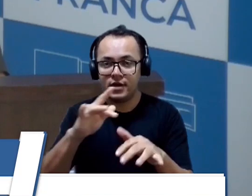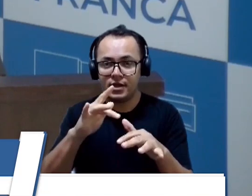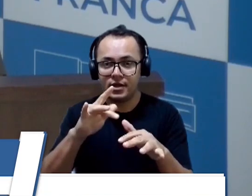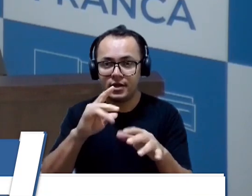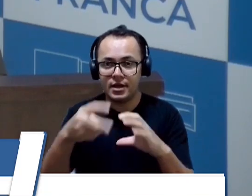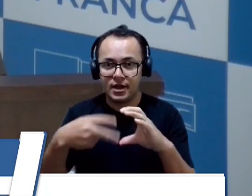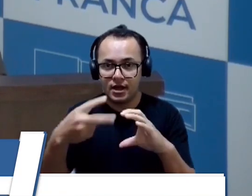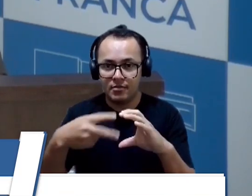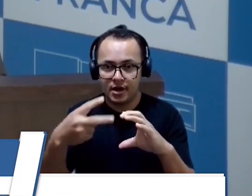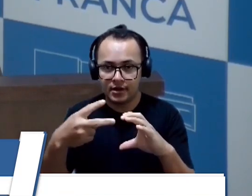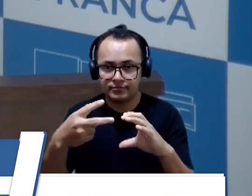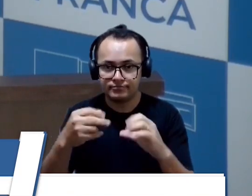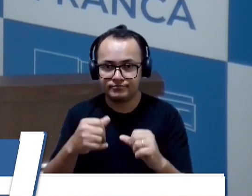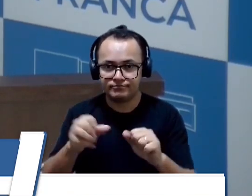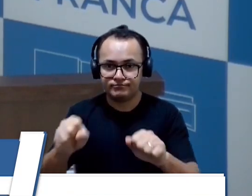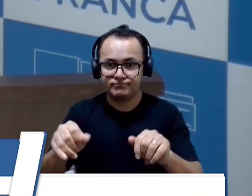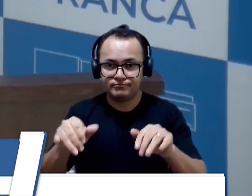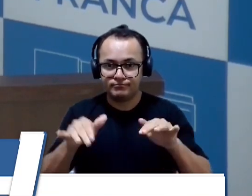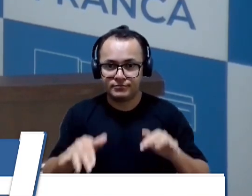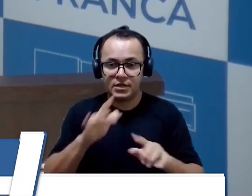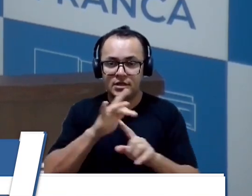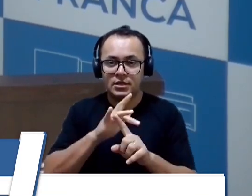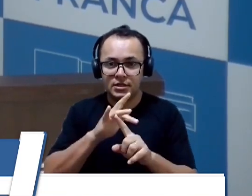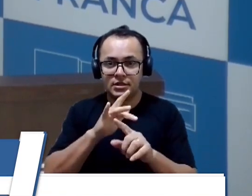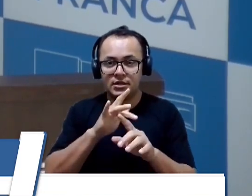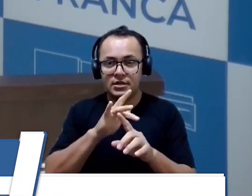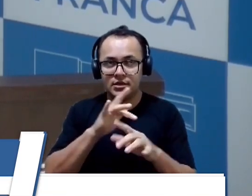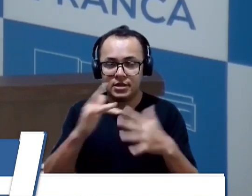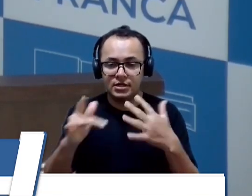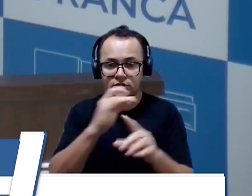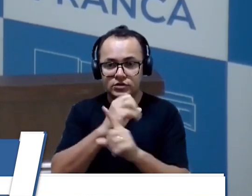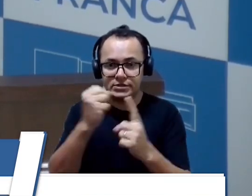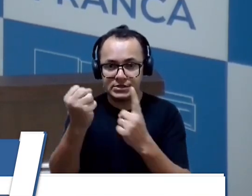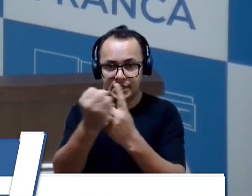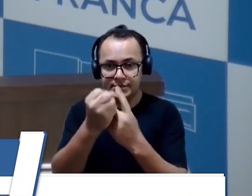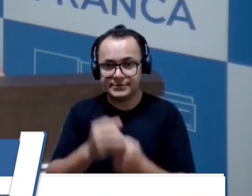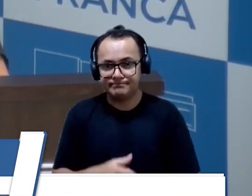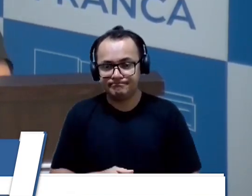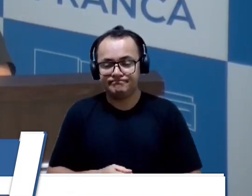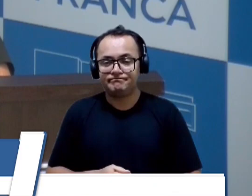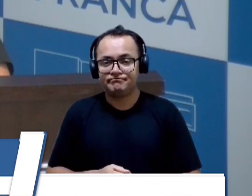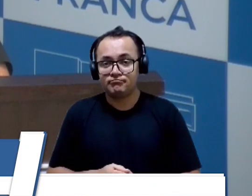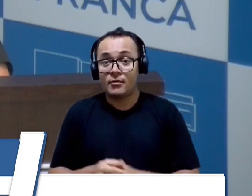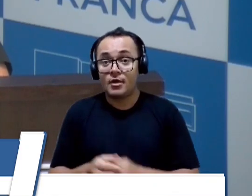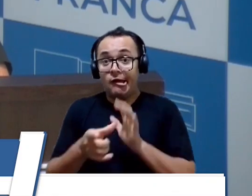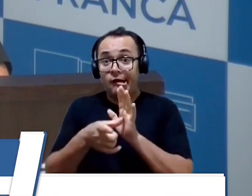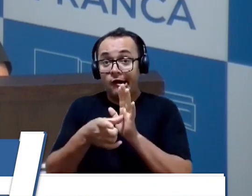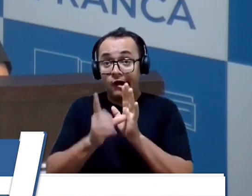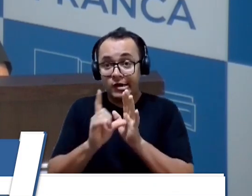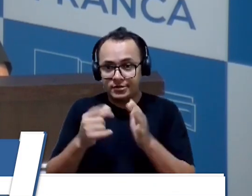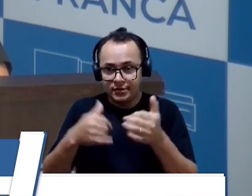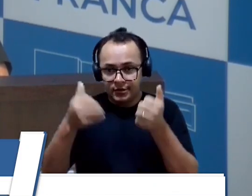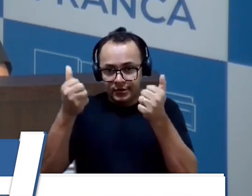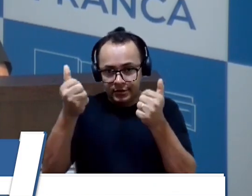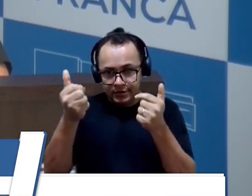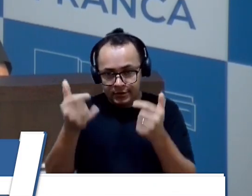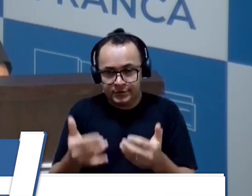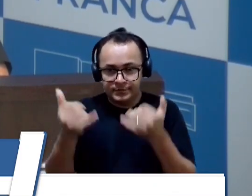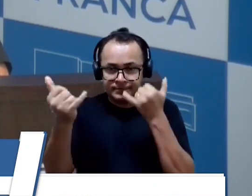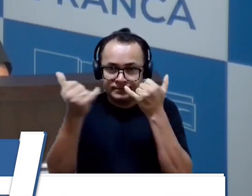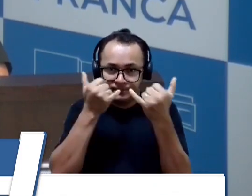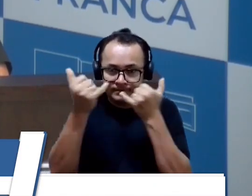e redes sociais. Antes de eu trazer algumas informações,